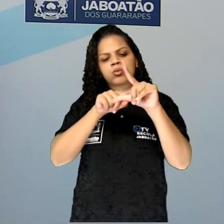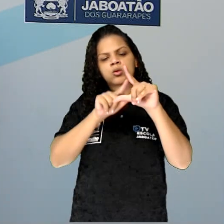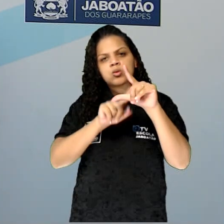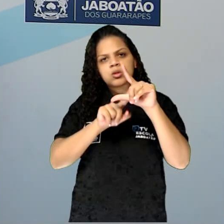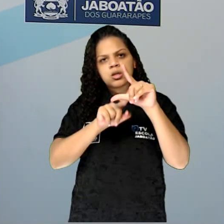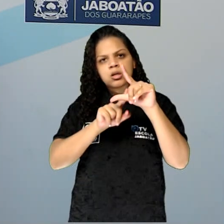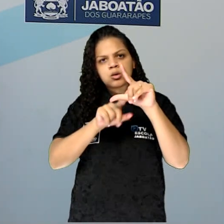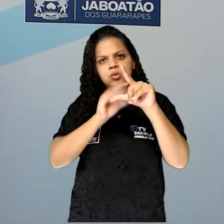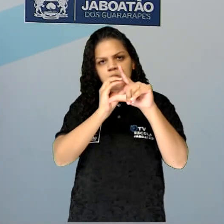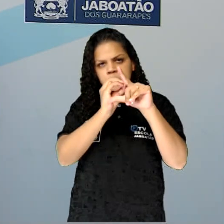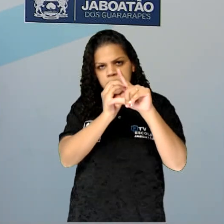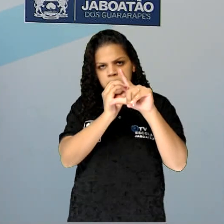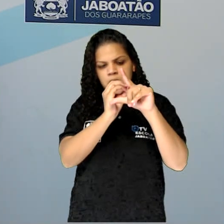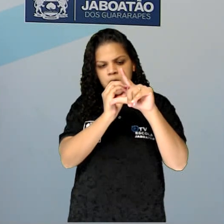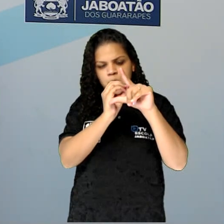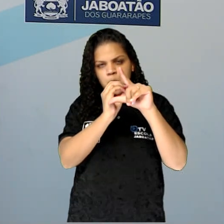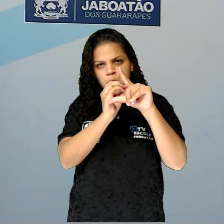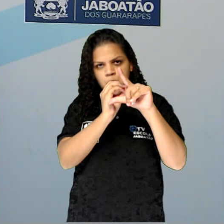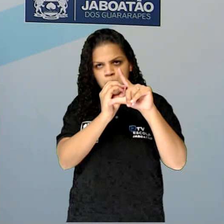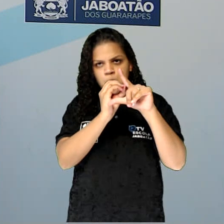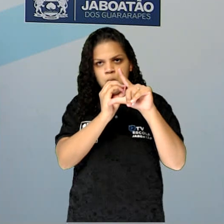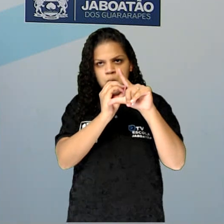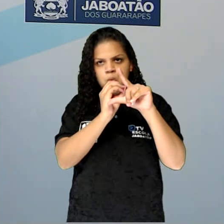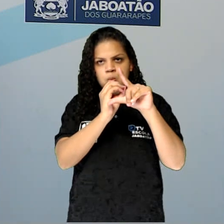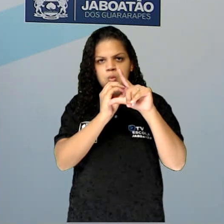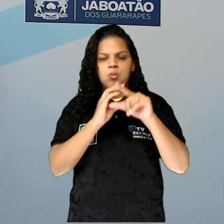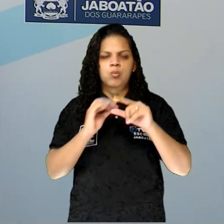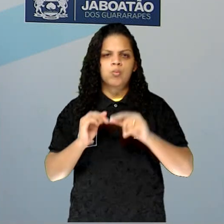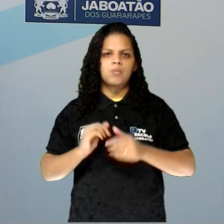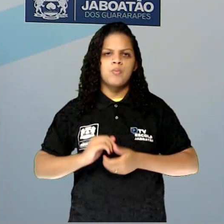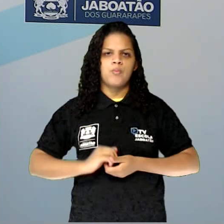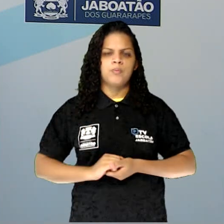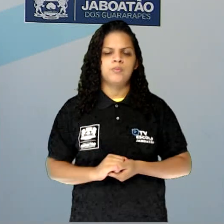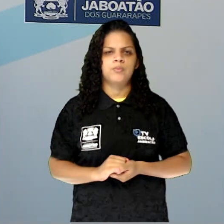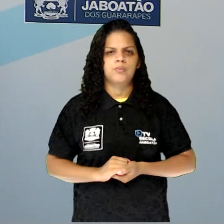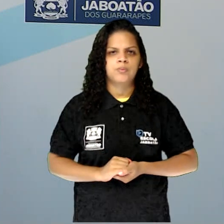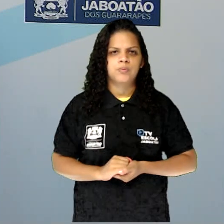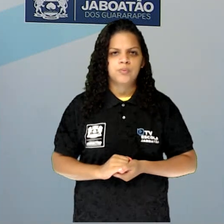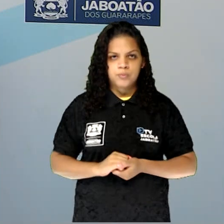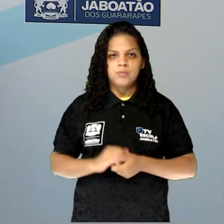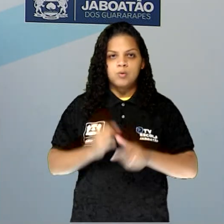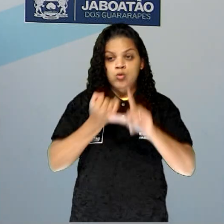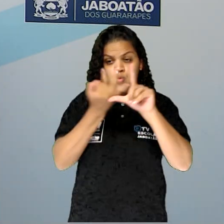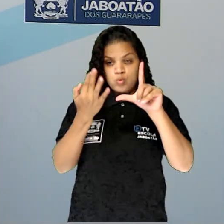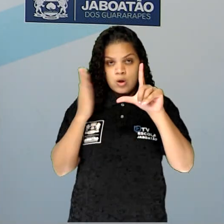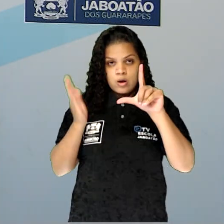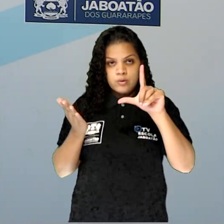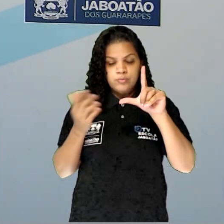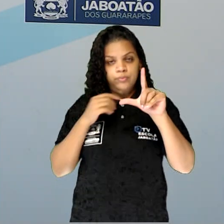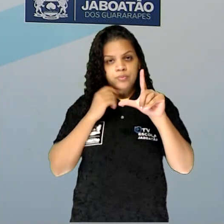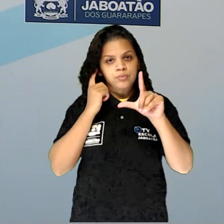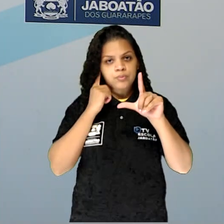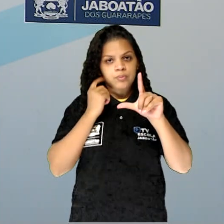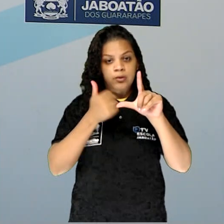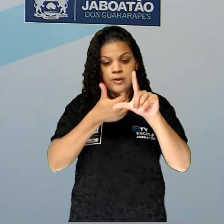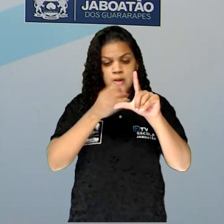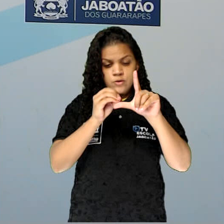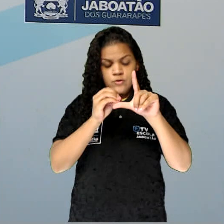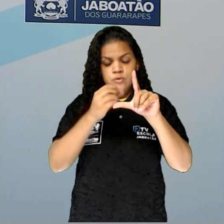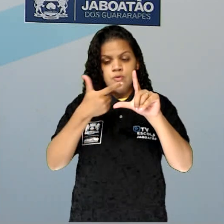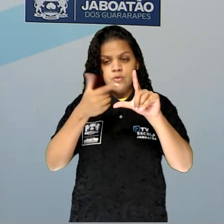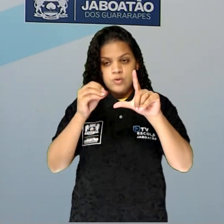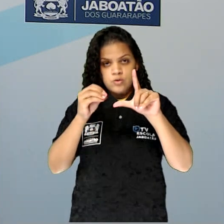forma que a graduação zero fique aqui ó no primeiro lado vamos contar há 10